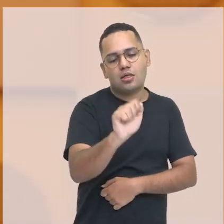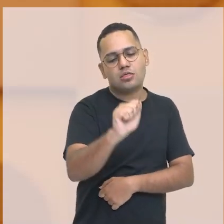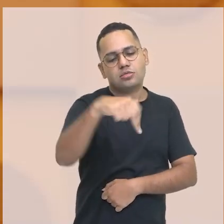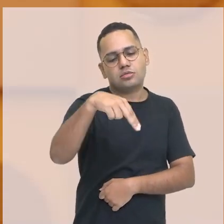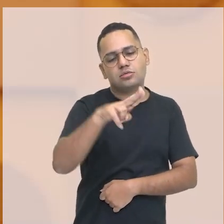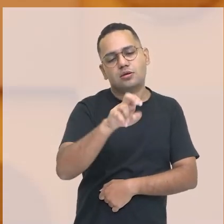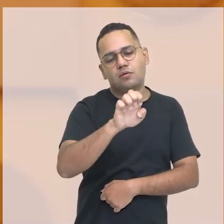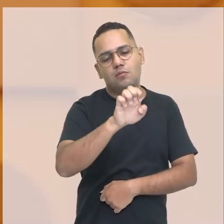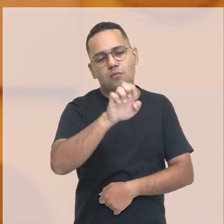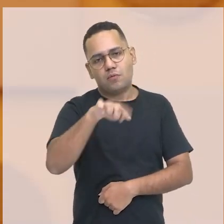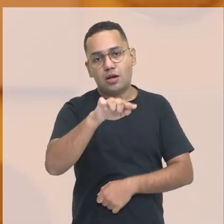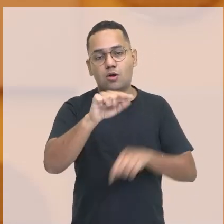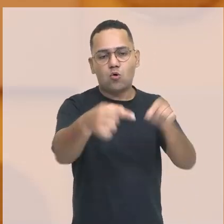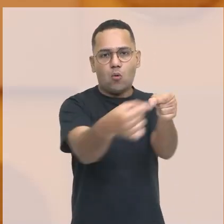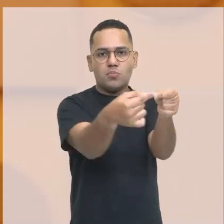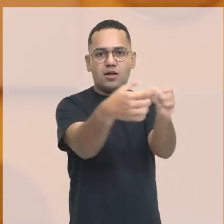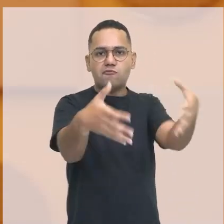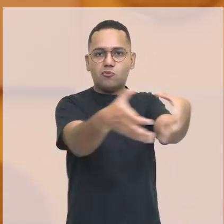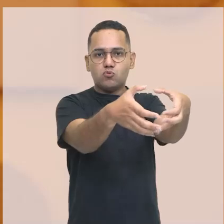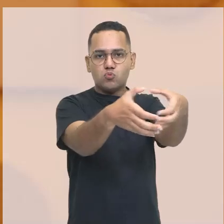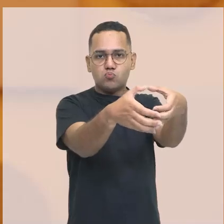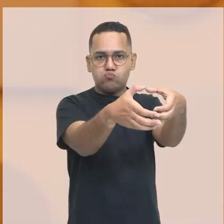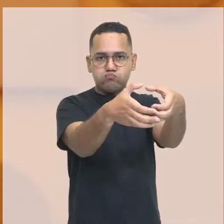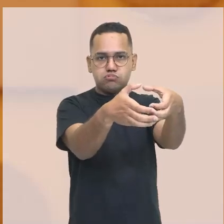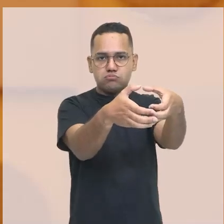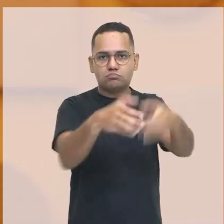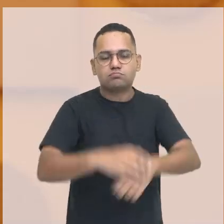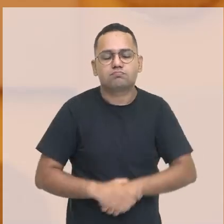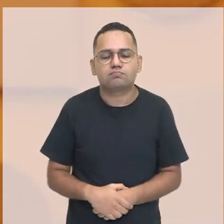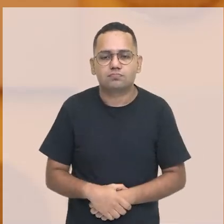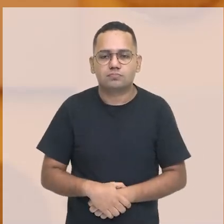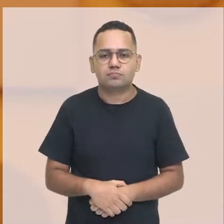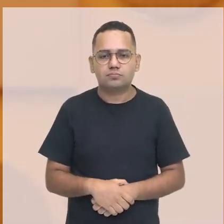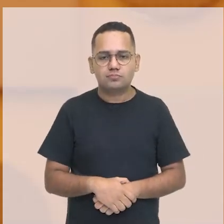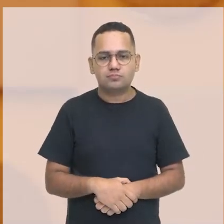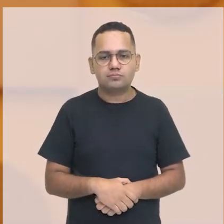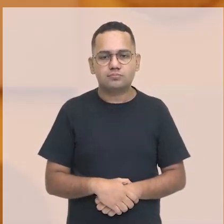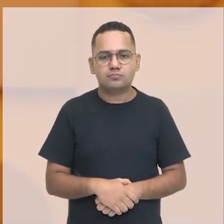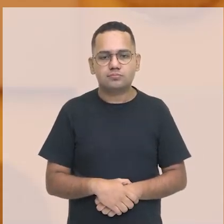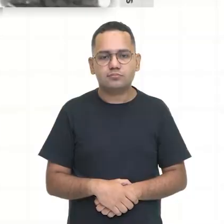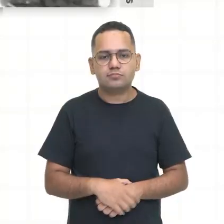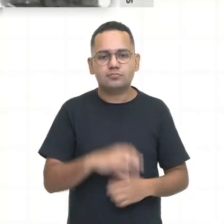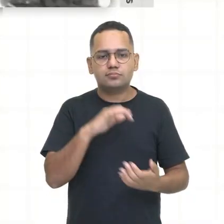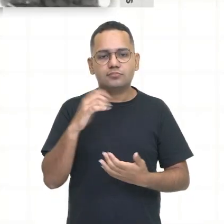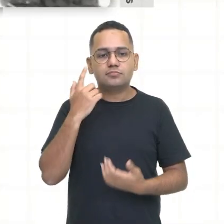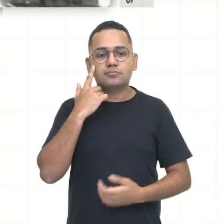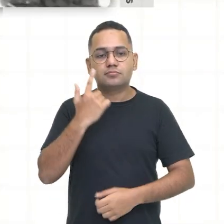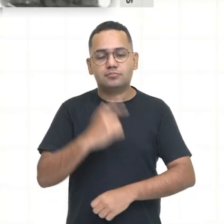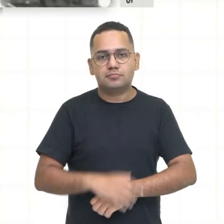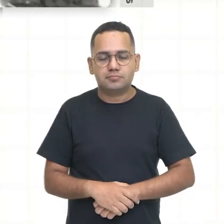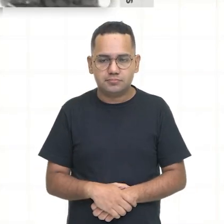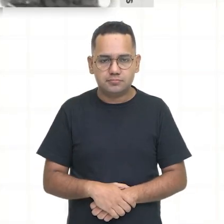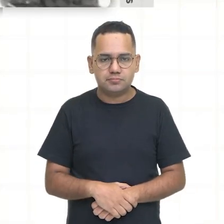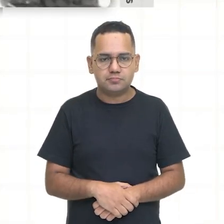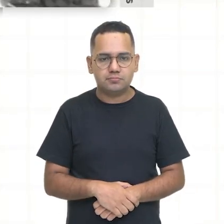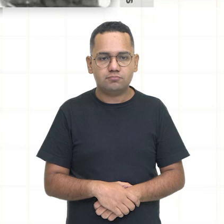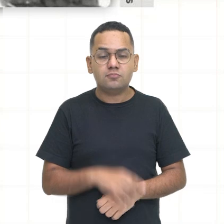para designar que eles pertenciam ali ao mesmo movimento, tá, gente? Vamos ao texto. Vamos lá, galera.